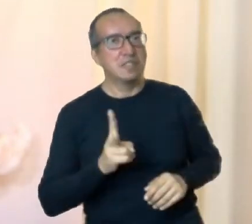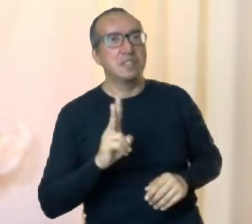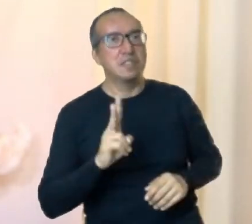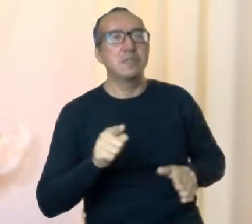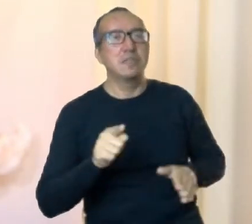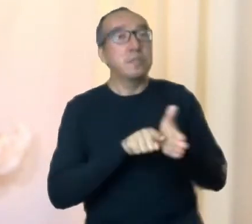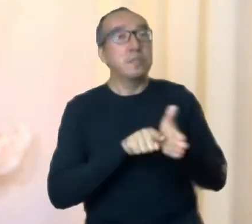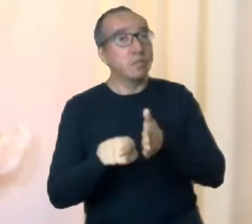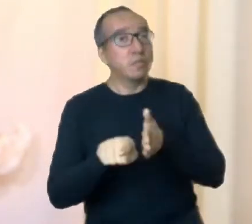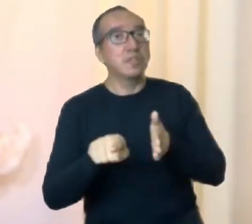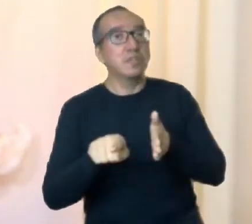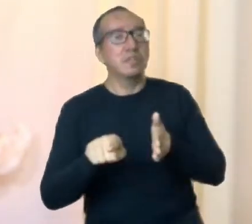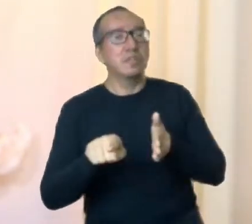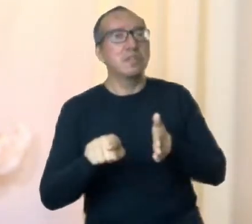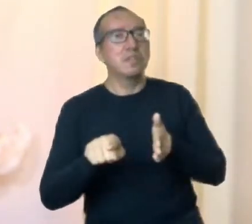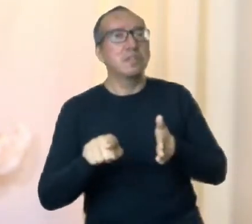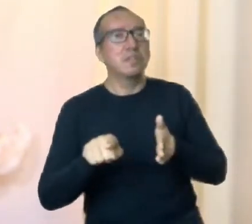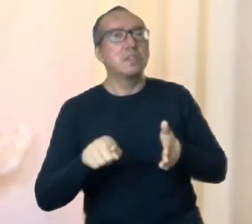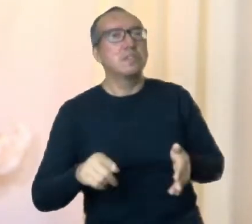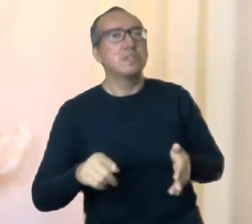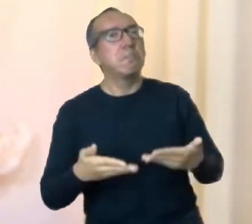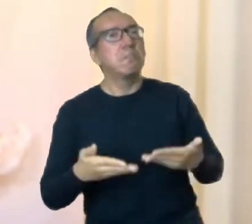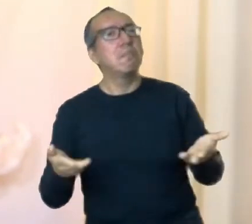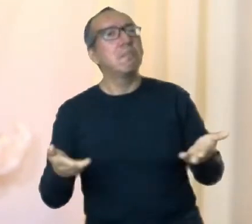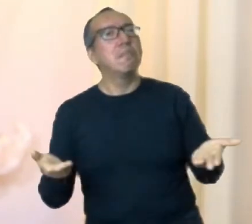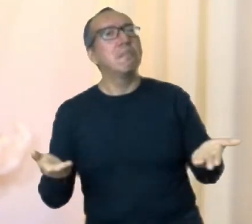associação? E a união?